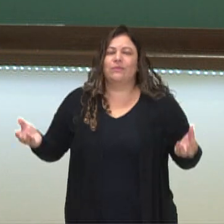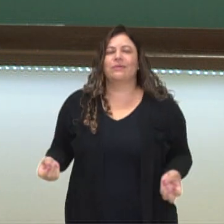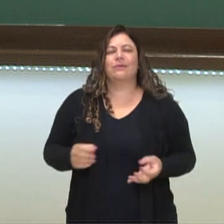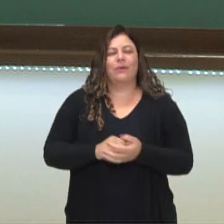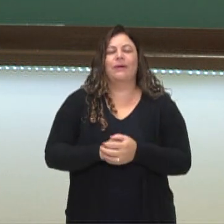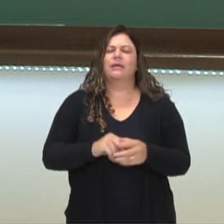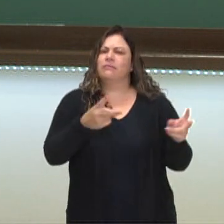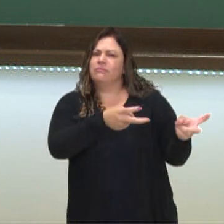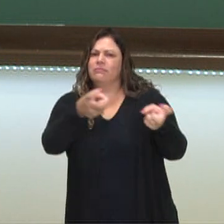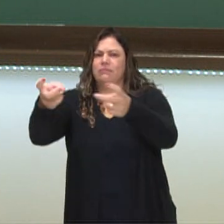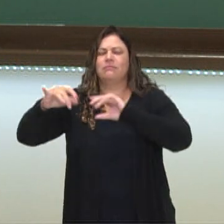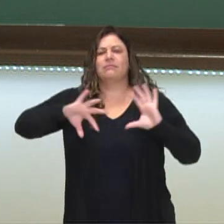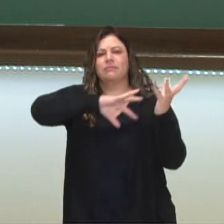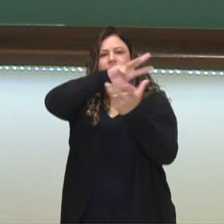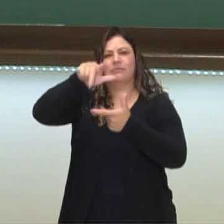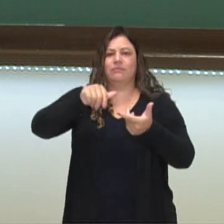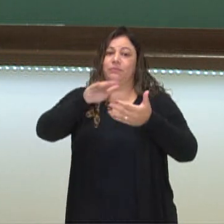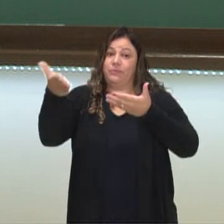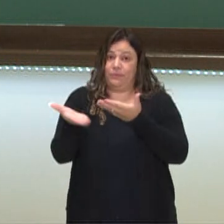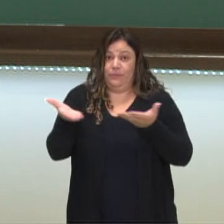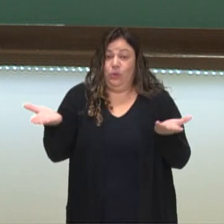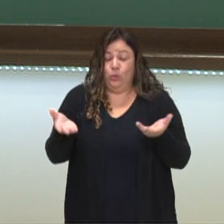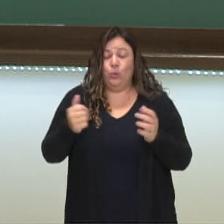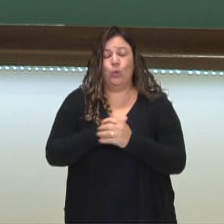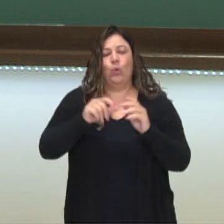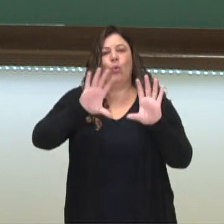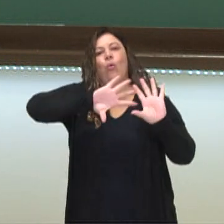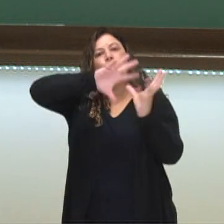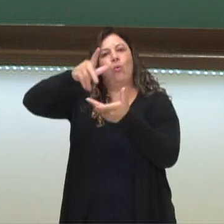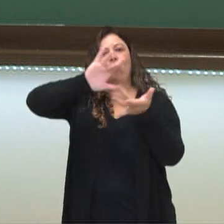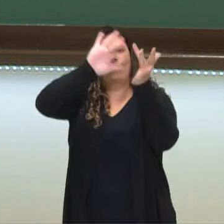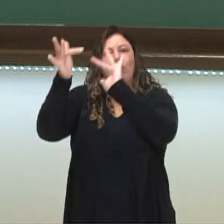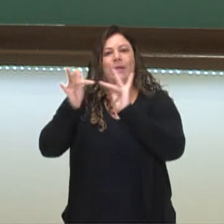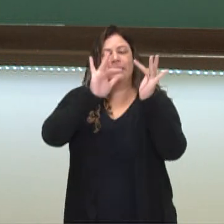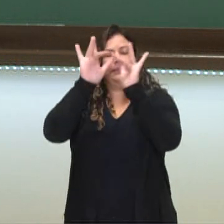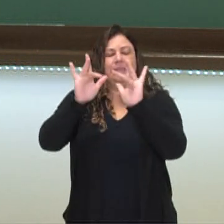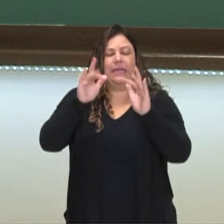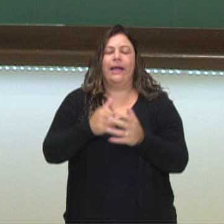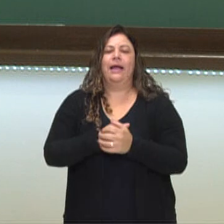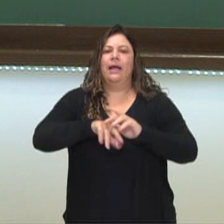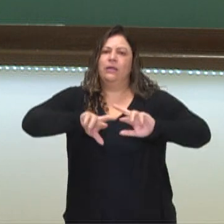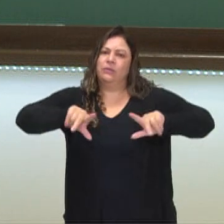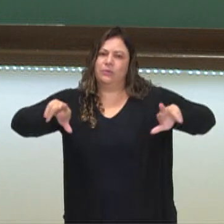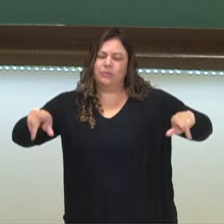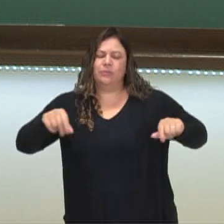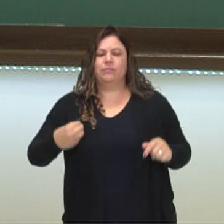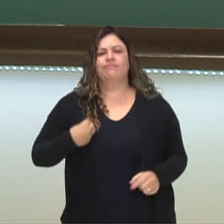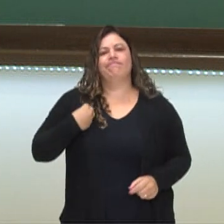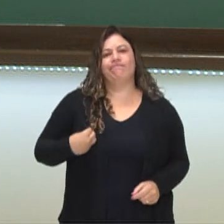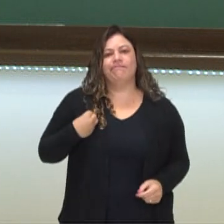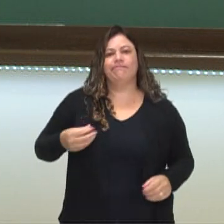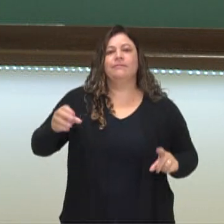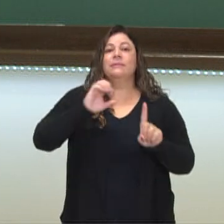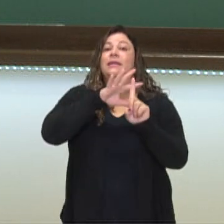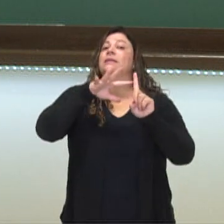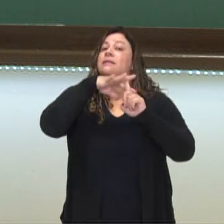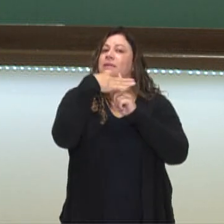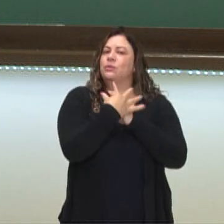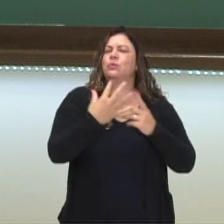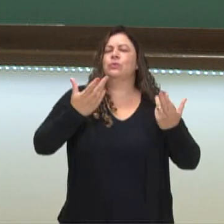vai perceber que no mundo atual, no mundo globalizado, existe uma série de fluxos que estão presentes na nossa sociedade. E a gente